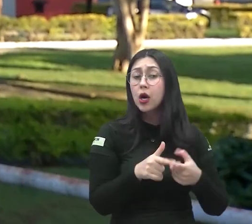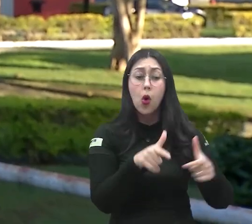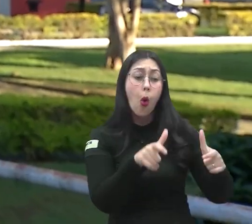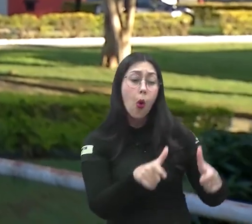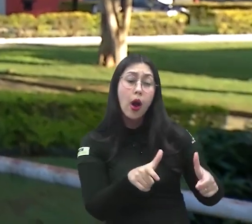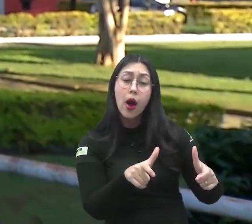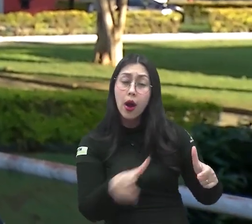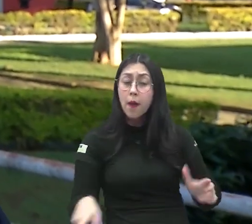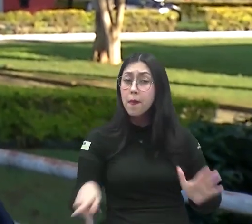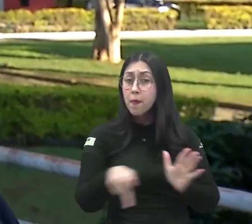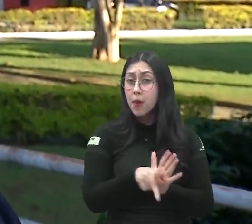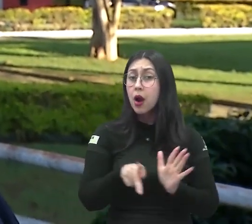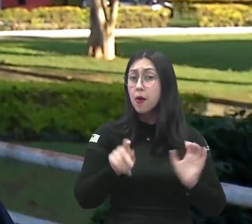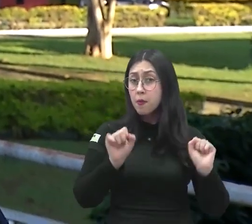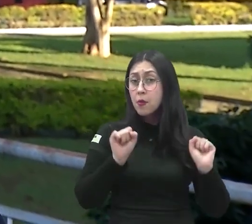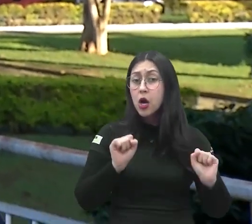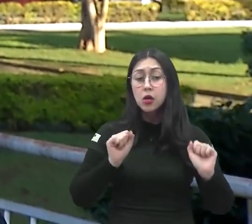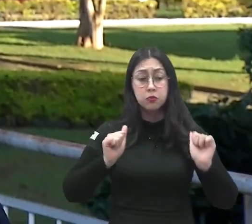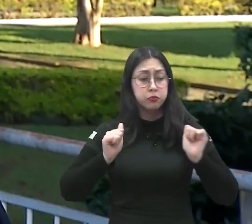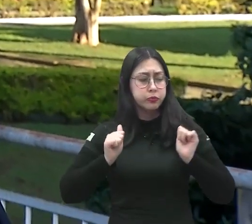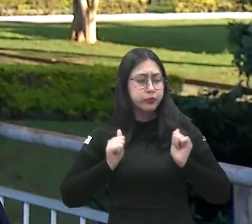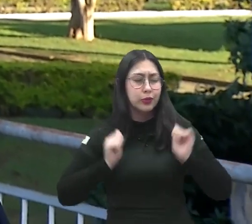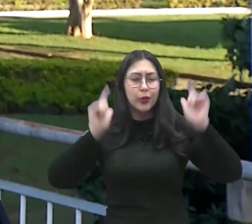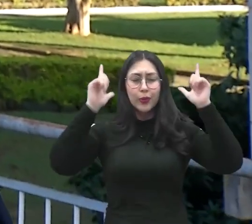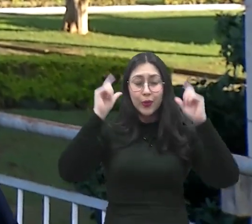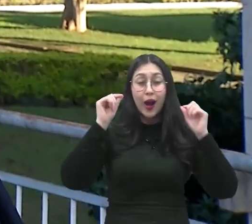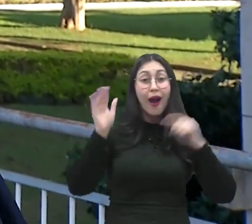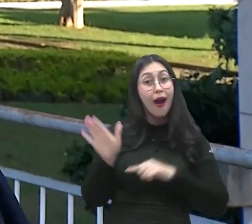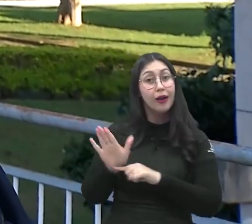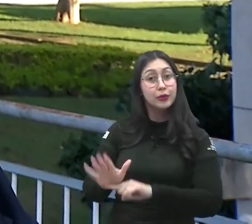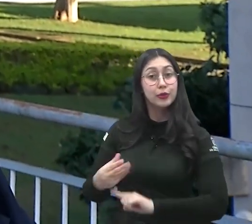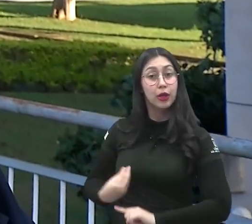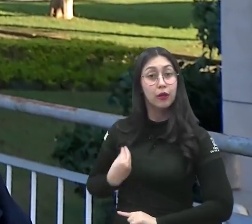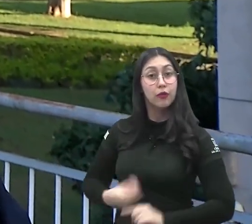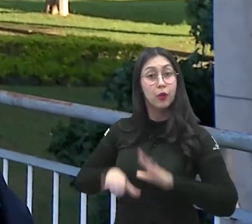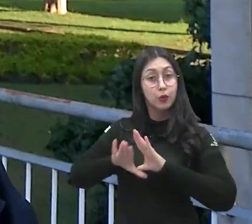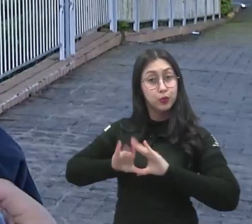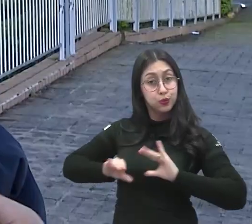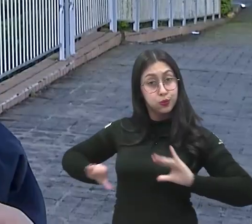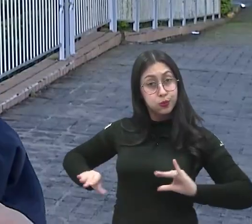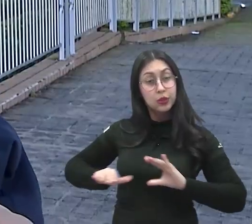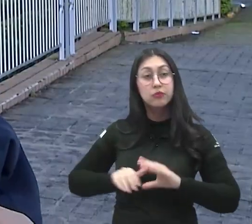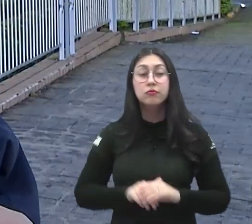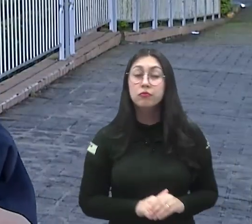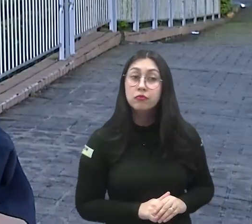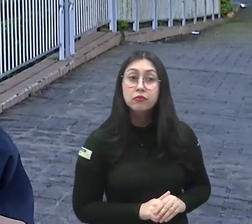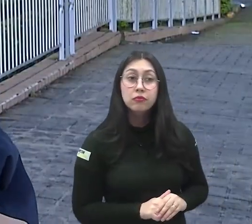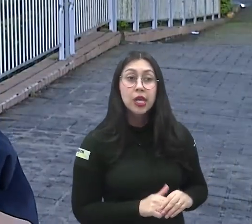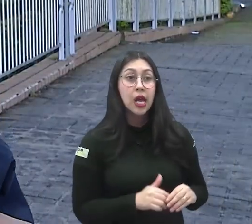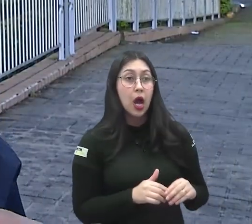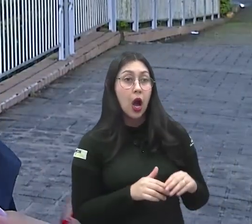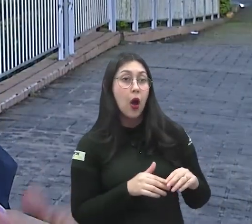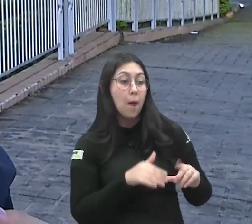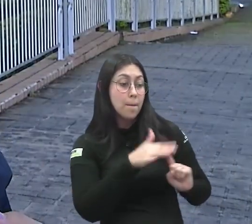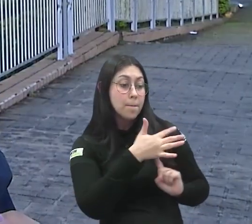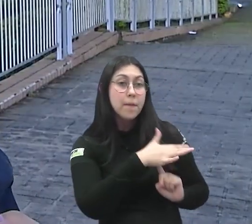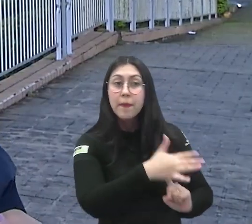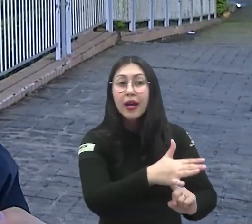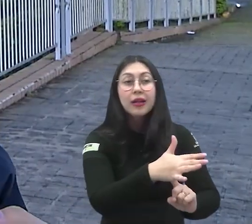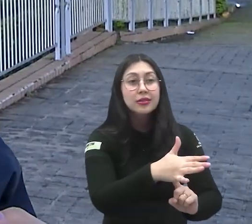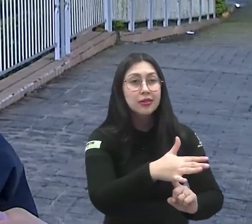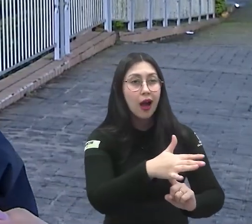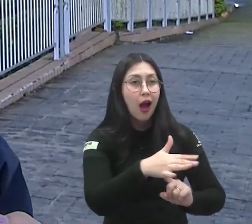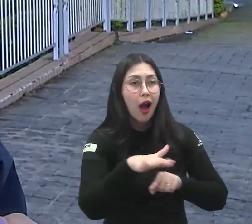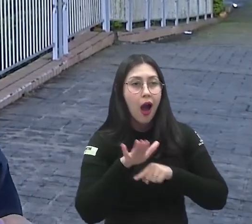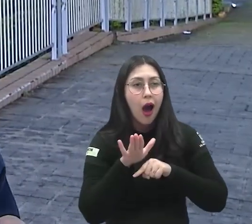oferecerem locais para descanso, também contribuem para o bem-estar. O serviço ecossistêmico que